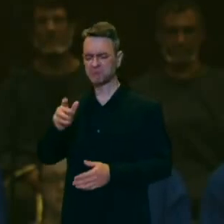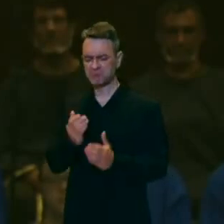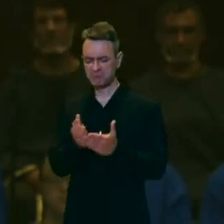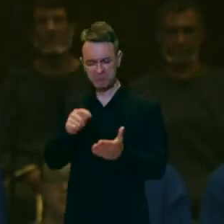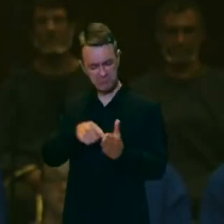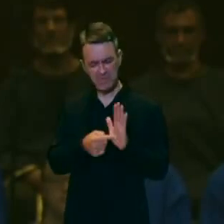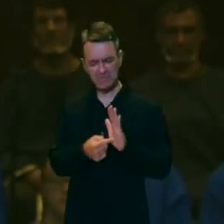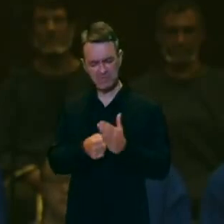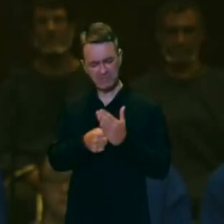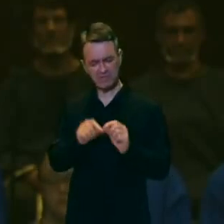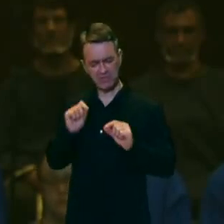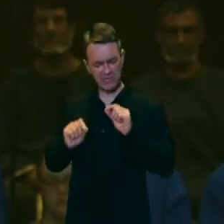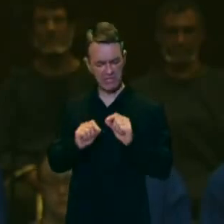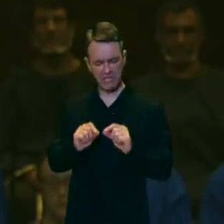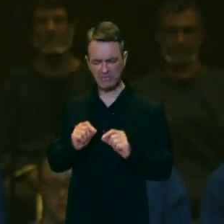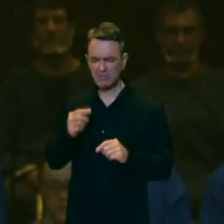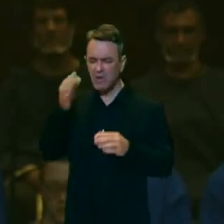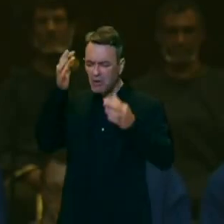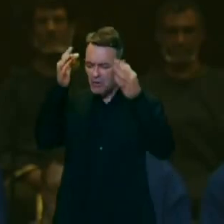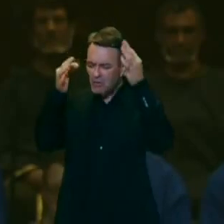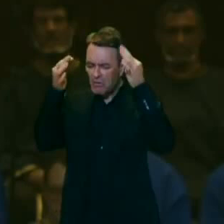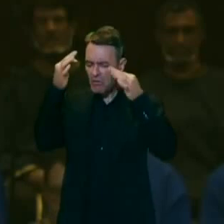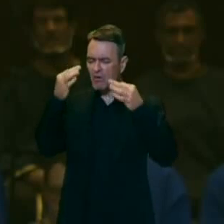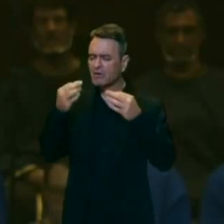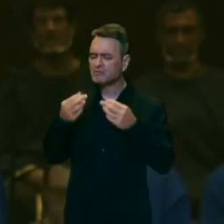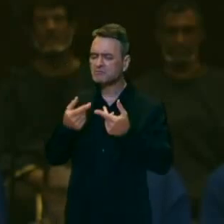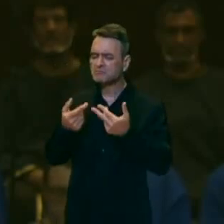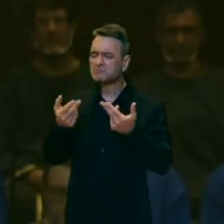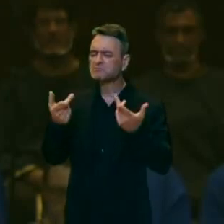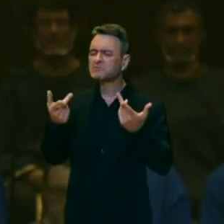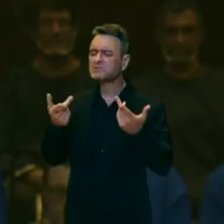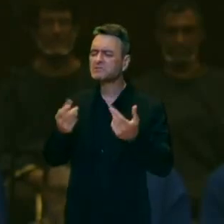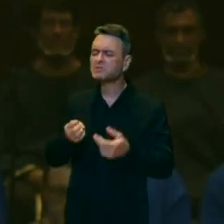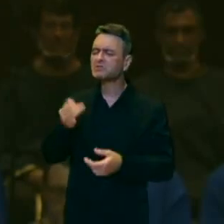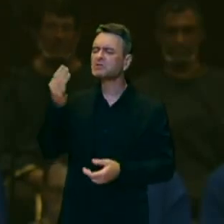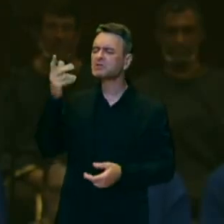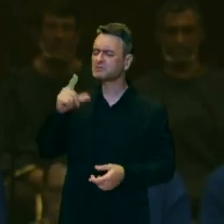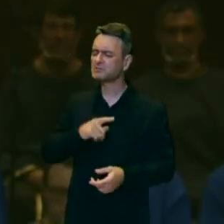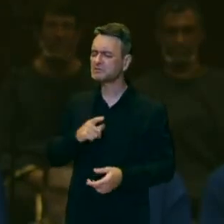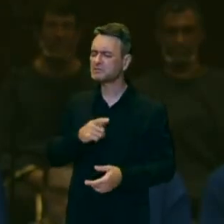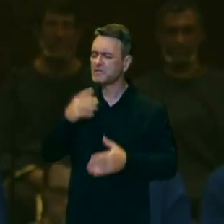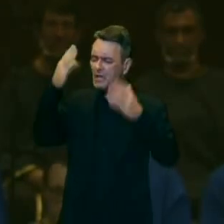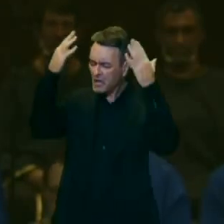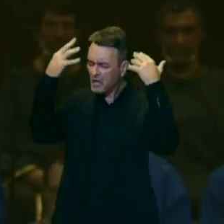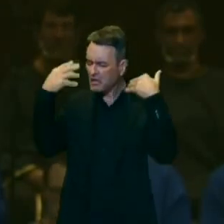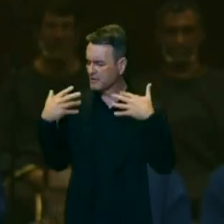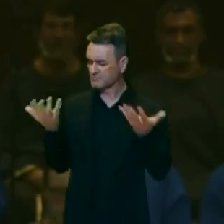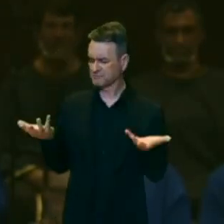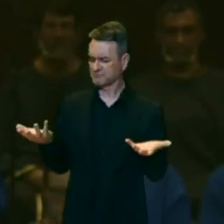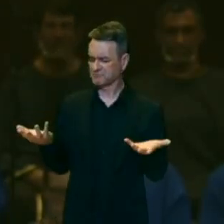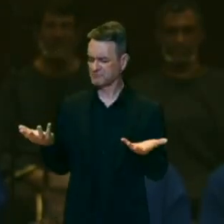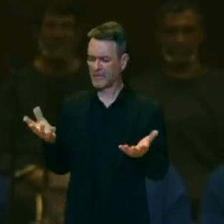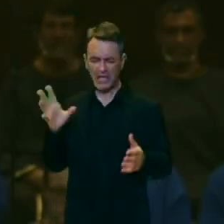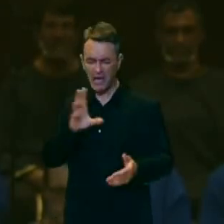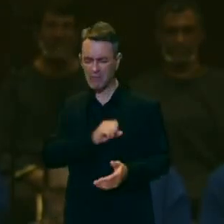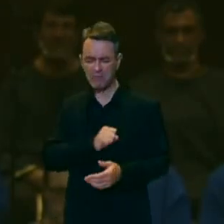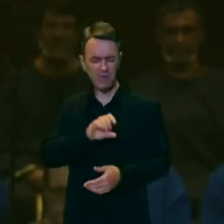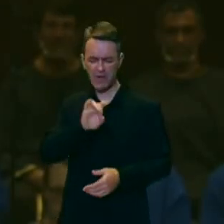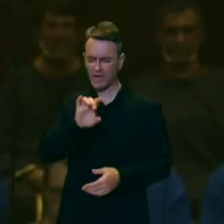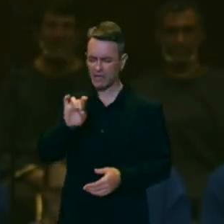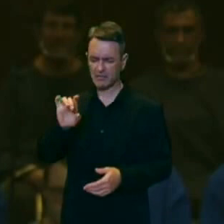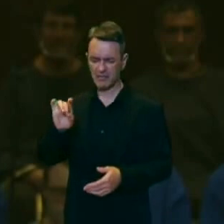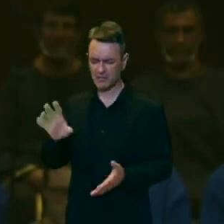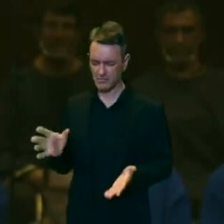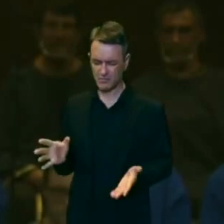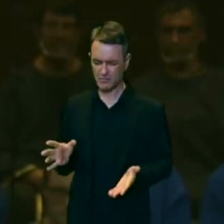Senhor sabe até quantos fios de cabelo eles têm na cabeça. Que o Senhor enxergou, viu e amou o Senhor quando